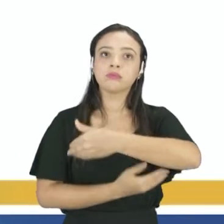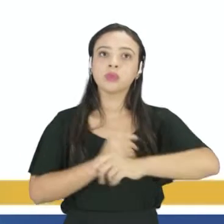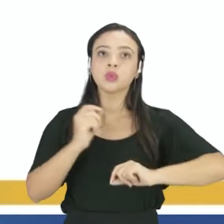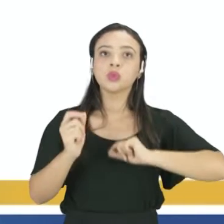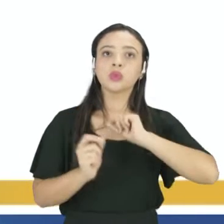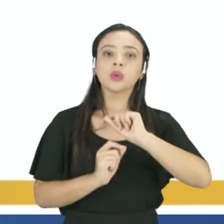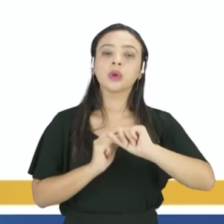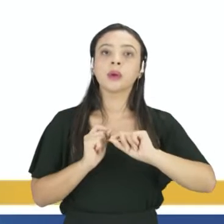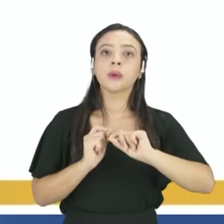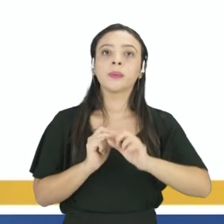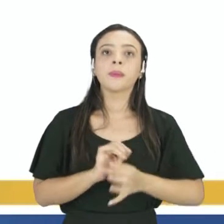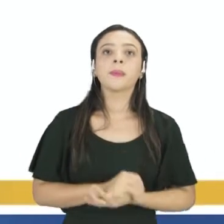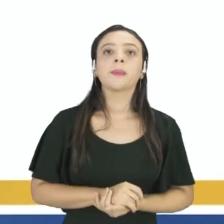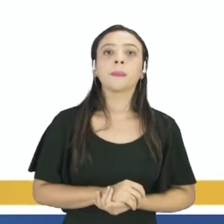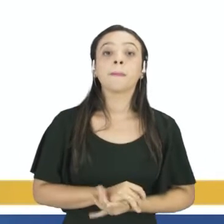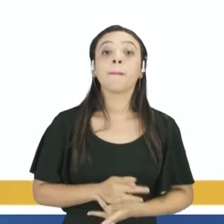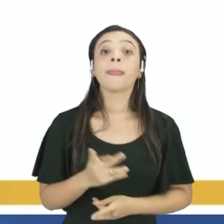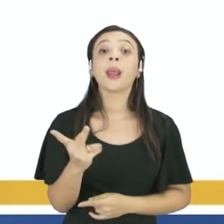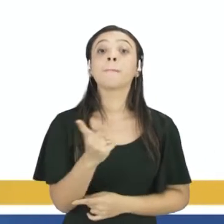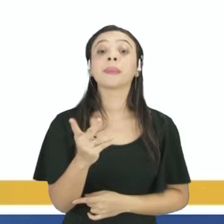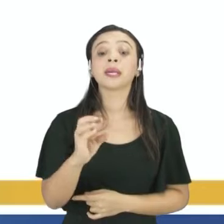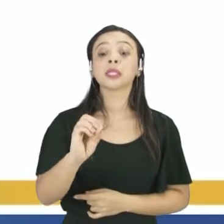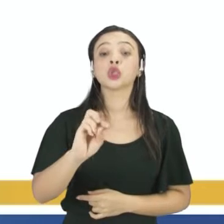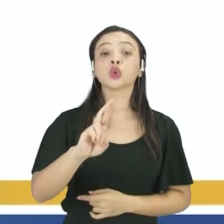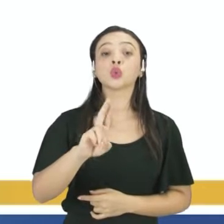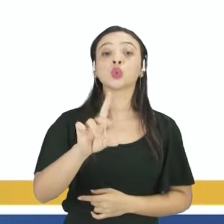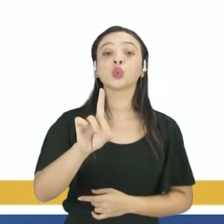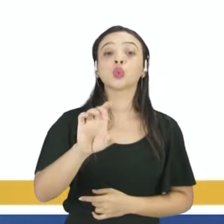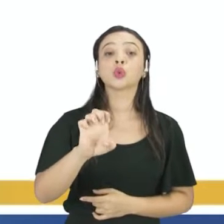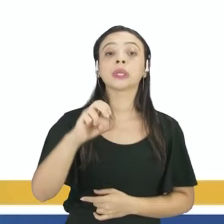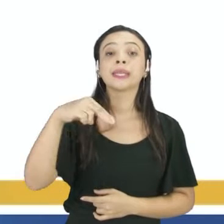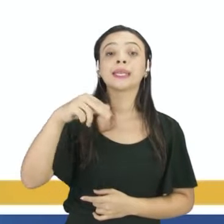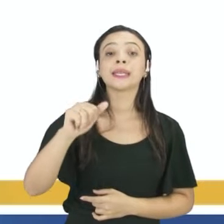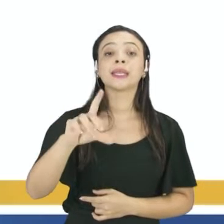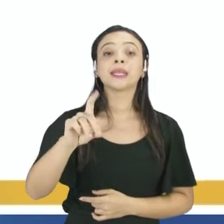essa situação pares ordenados. Note que a